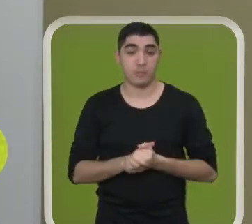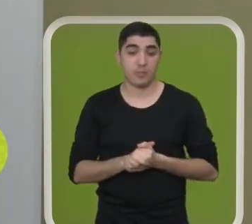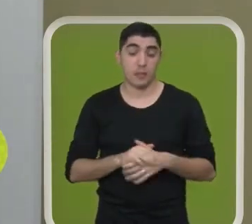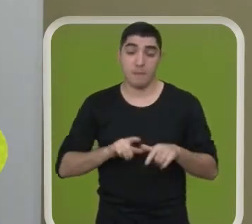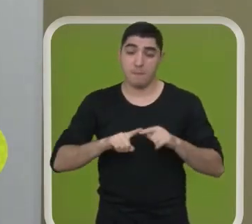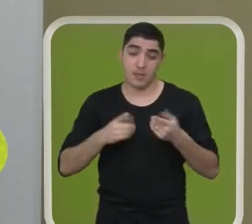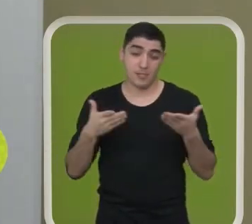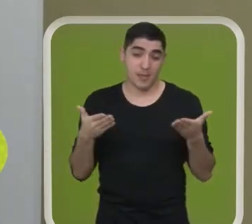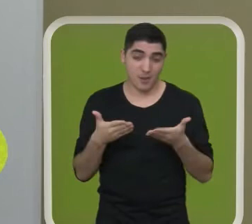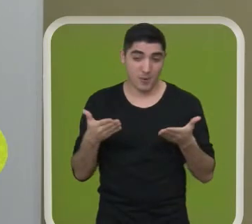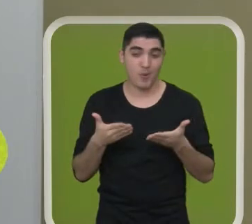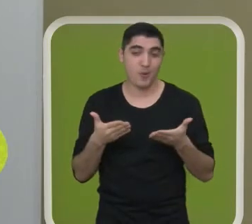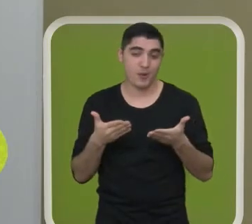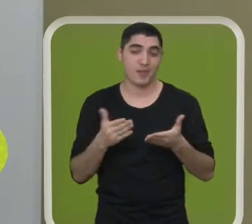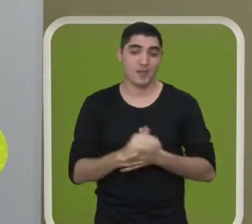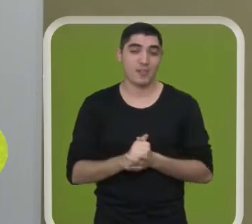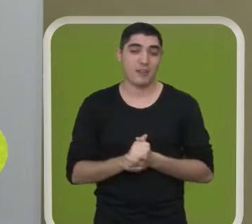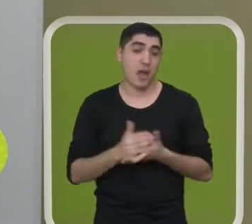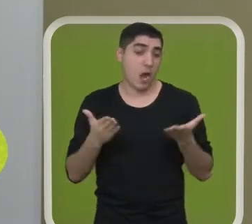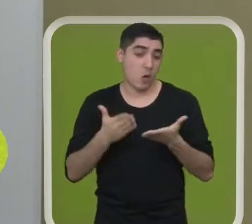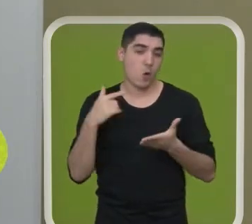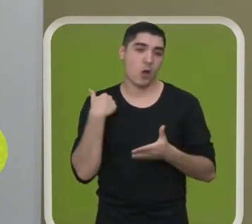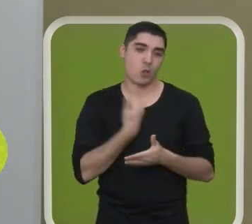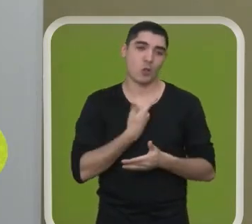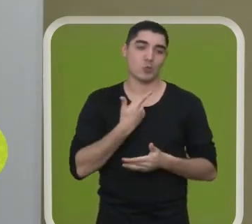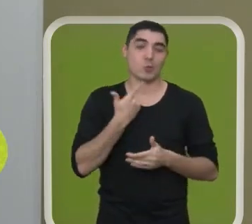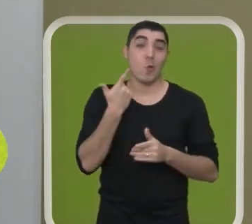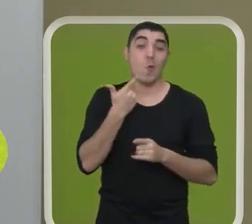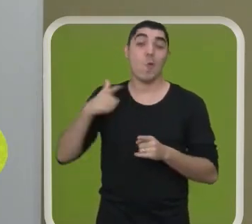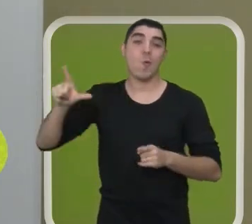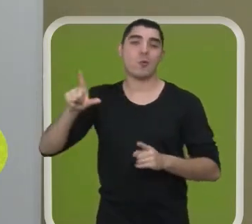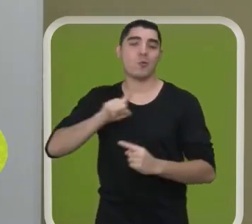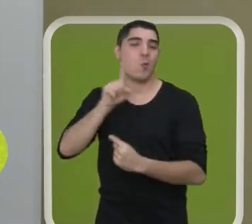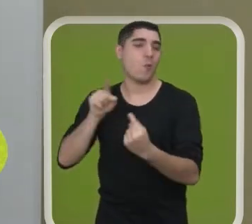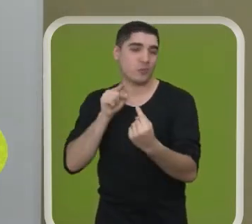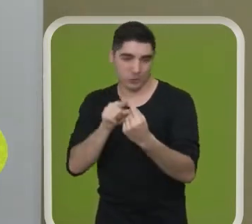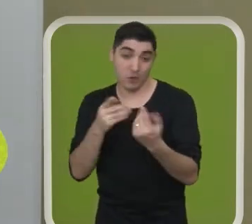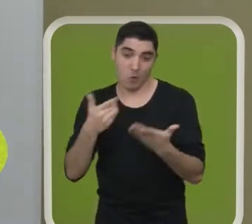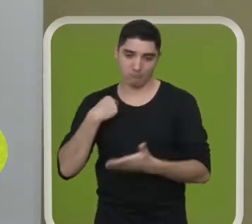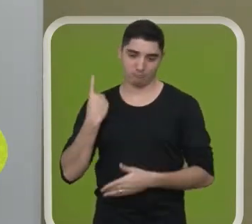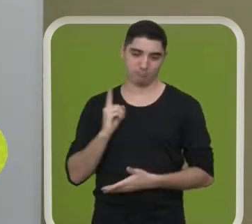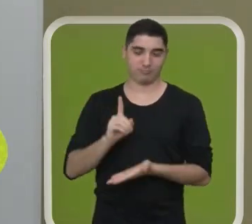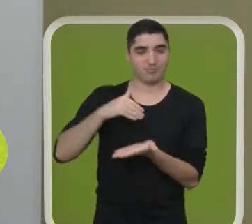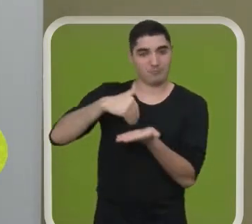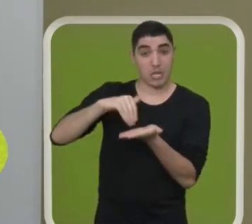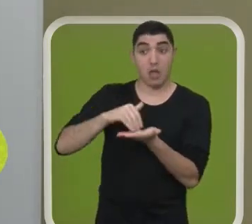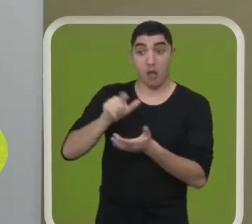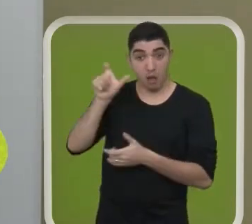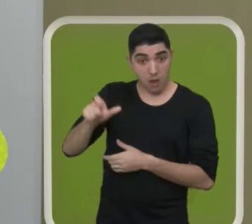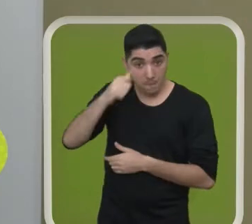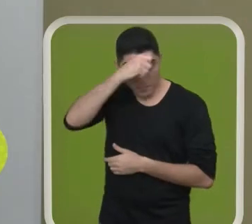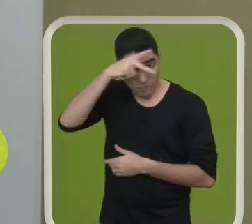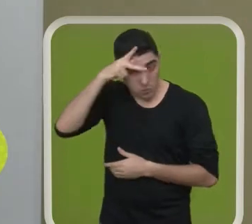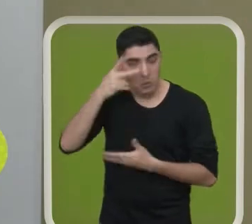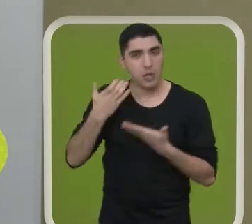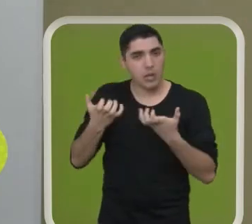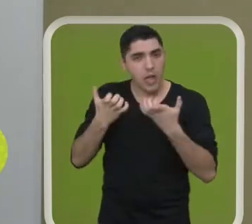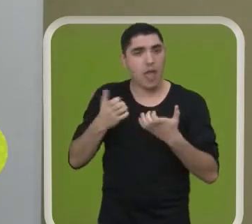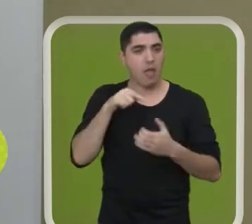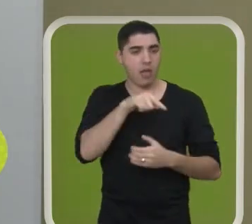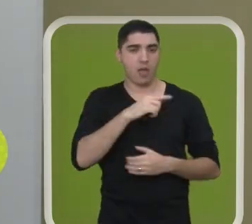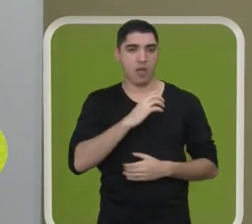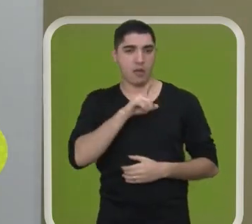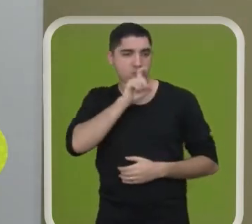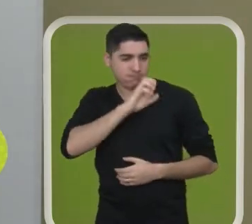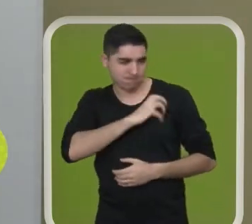agora numa outra posição, agora como secretário, né, a prefeitura tem todo o interesse que o São José cresça, que o São José resolva